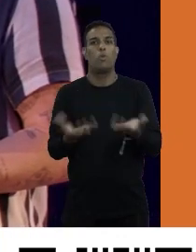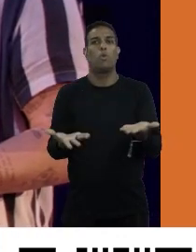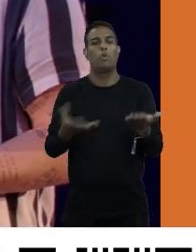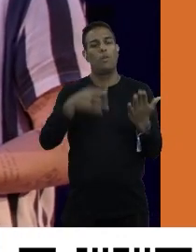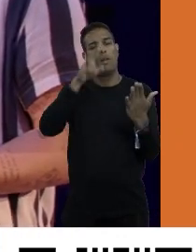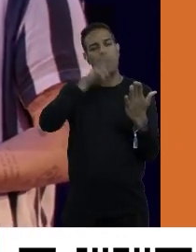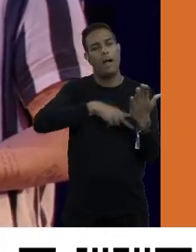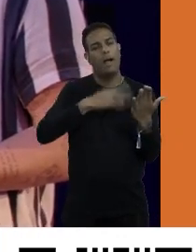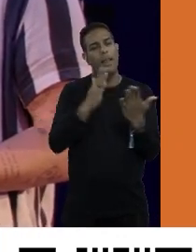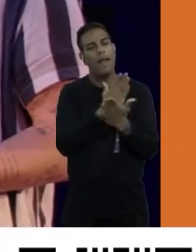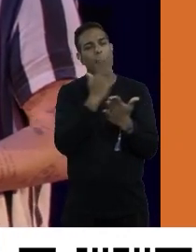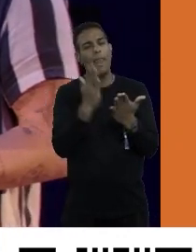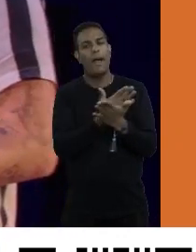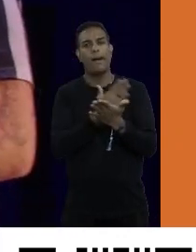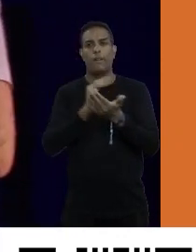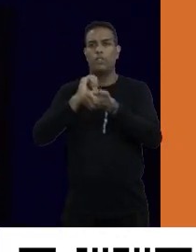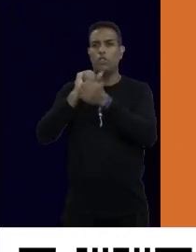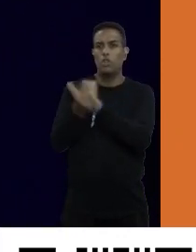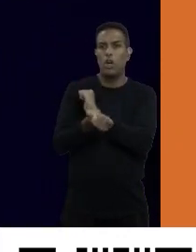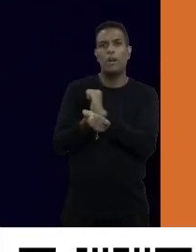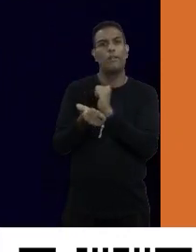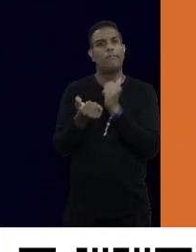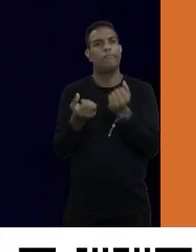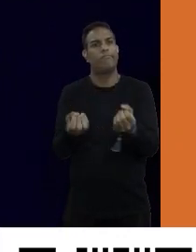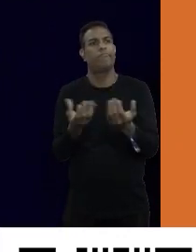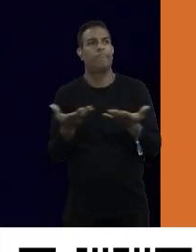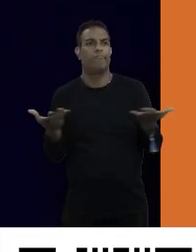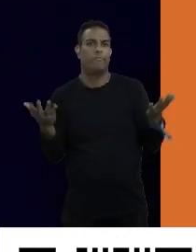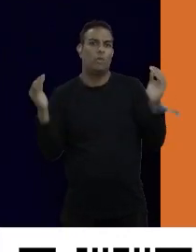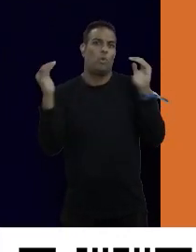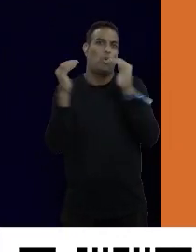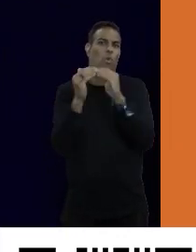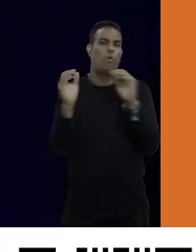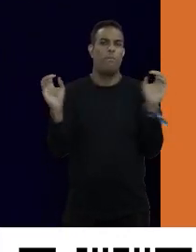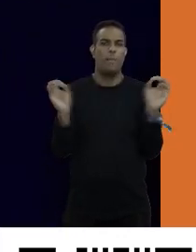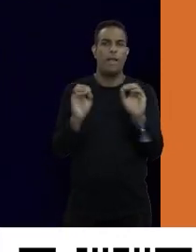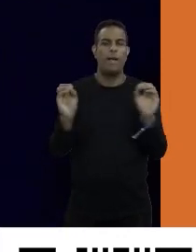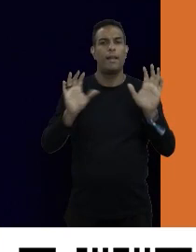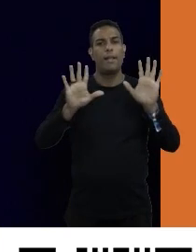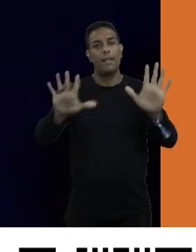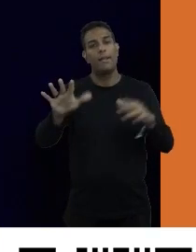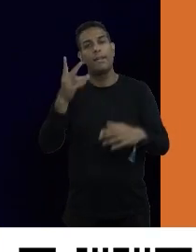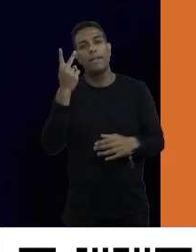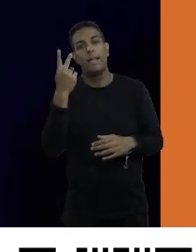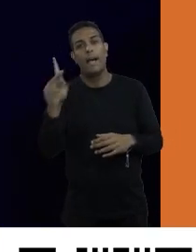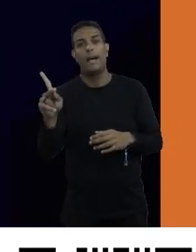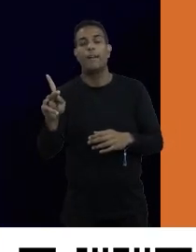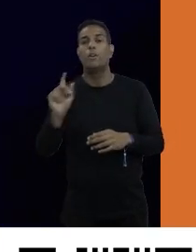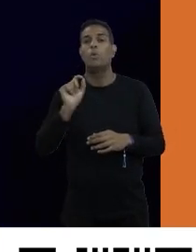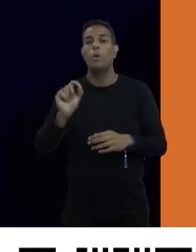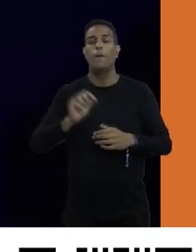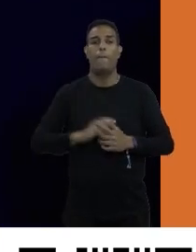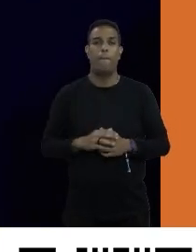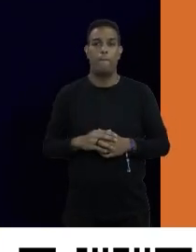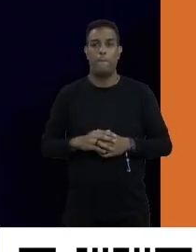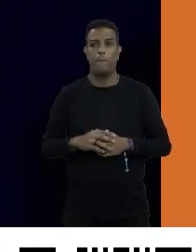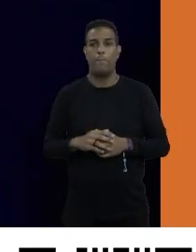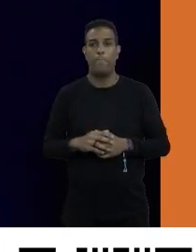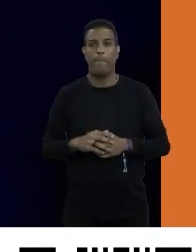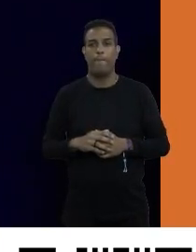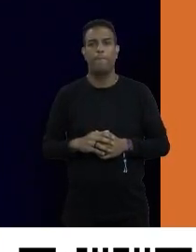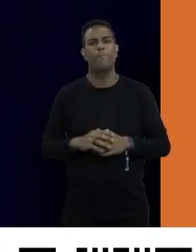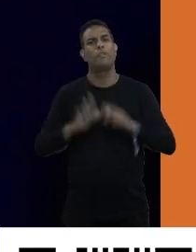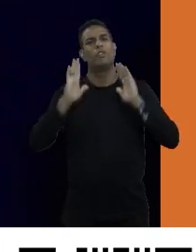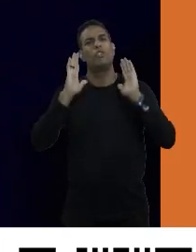lendo livros do Michael Jordan, por exemplo, também, não querendo comparar com o Michael Jordan, mas o Michael Jordan no livro diz o seguinte: eu já